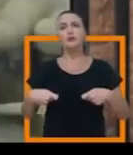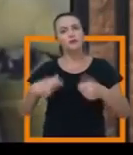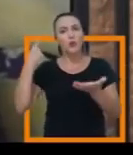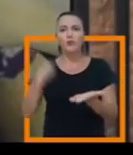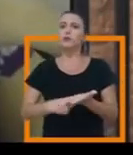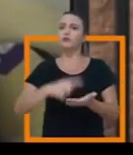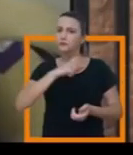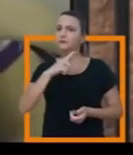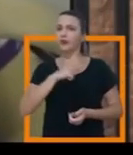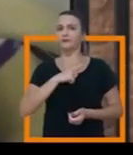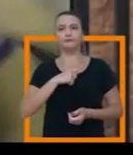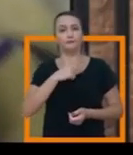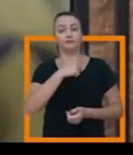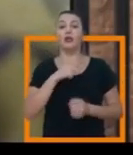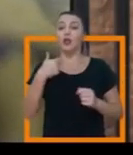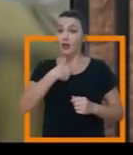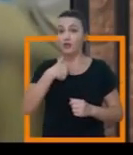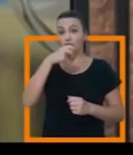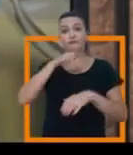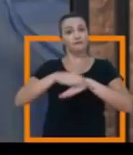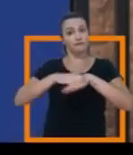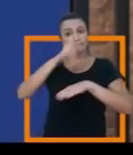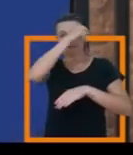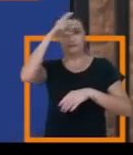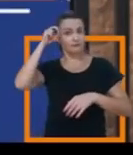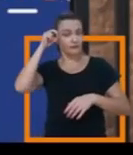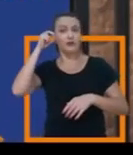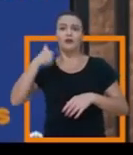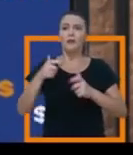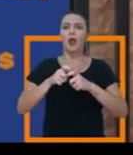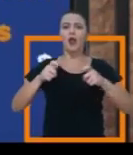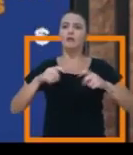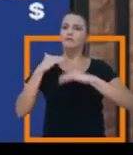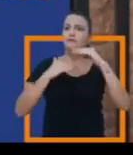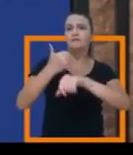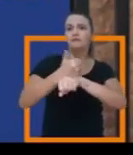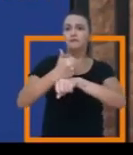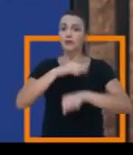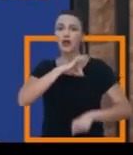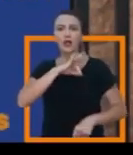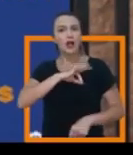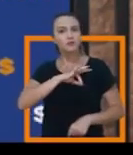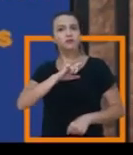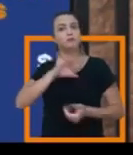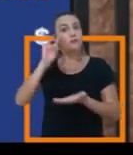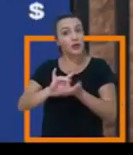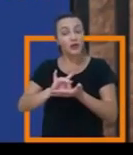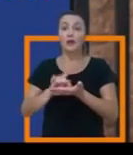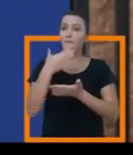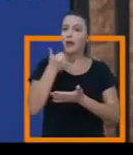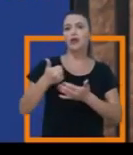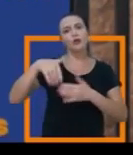categoria, porque sei da competência e do comprometimento deles. Como prefeito, eu vou criar planos de carreira com aumento e rendimento